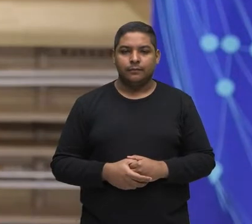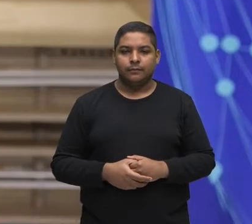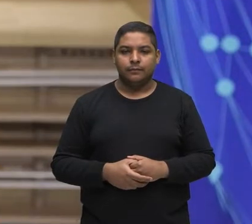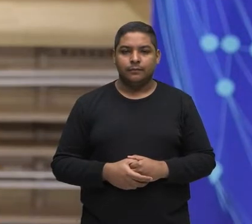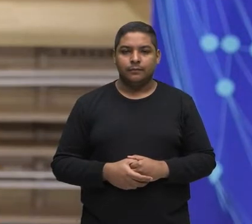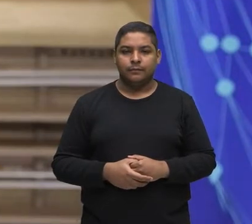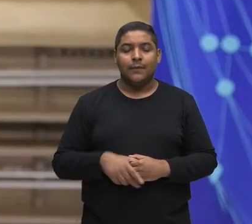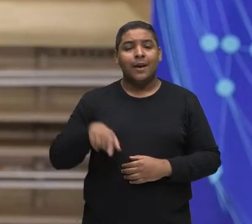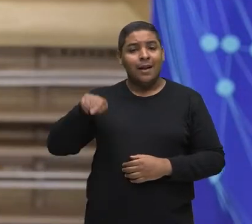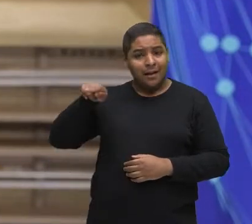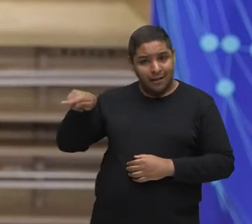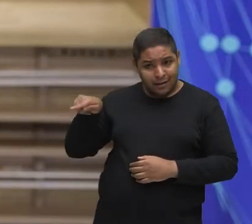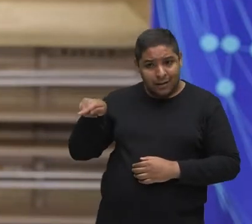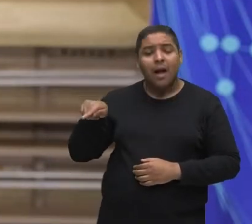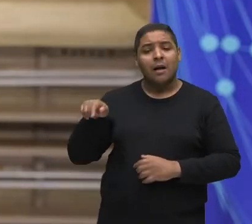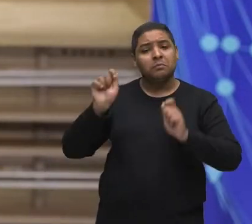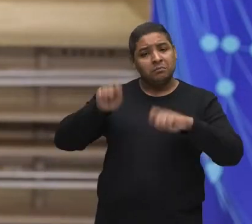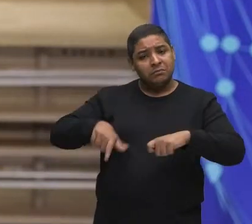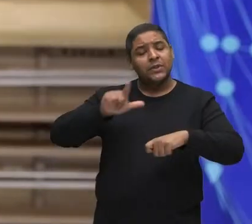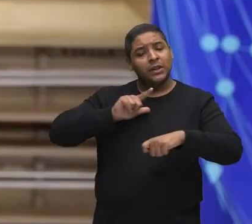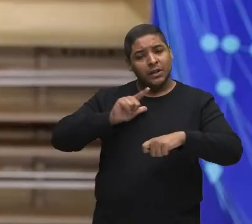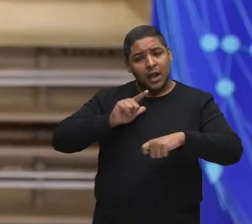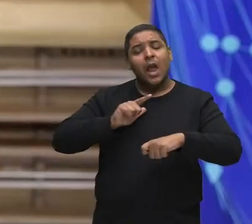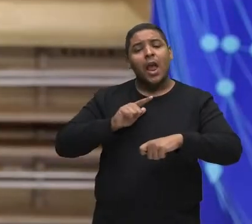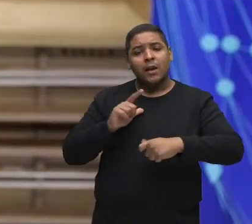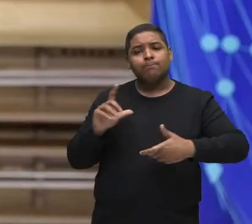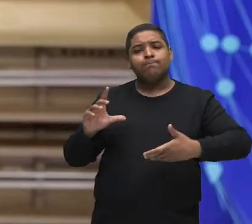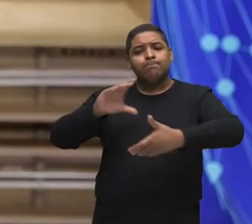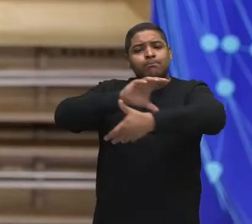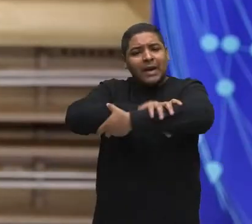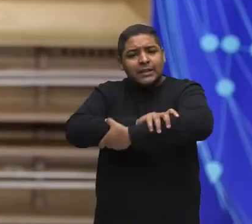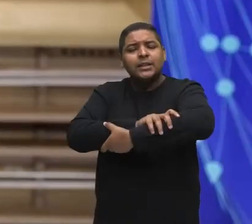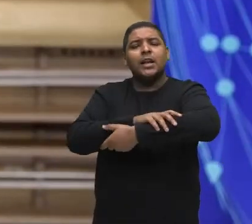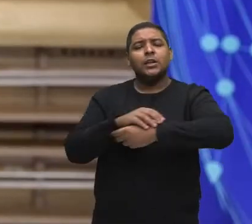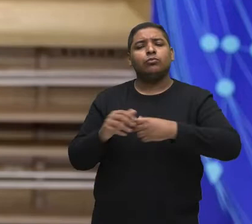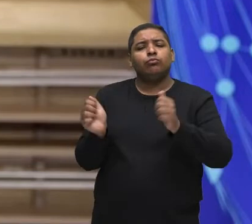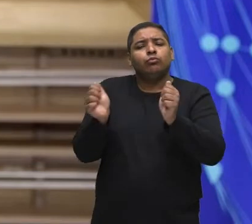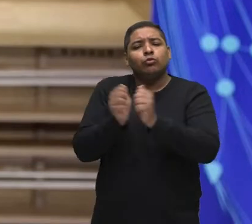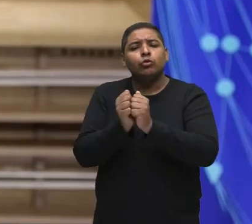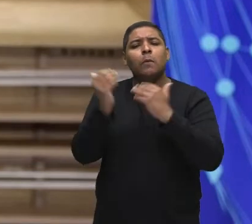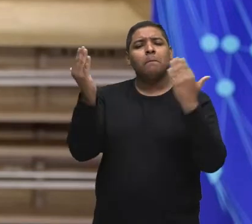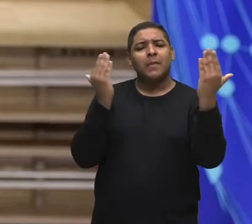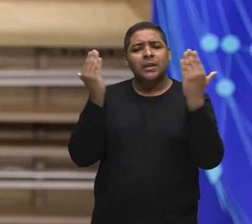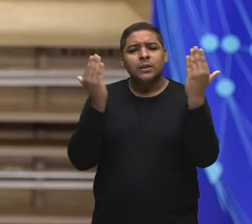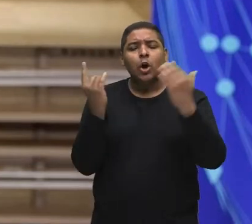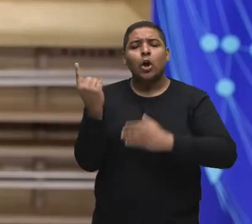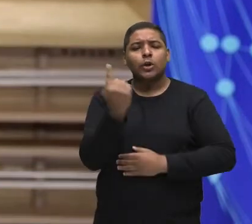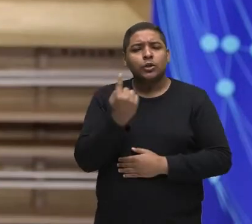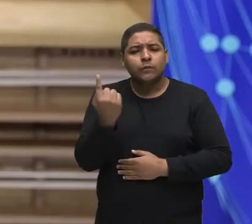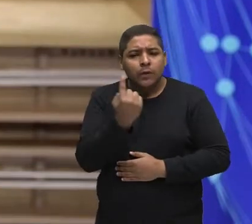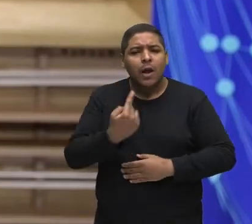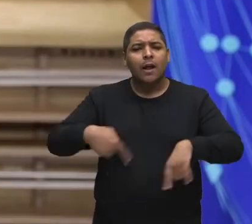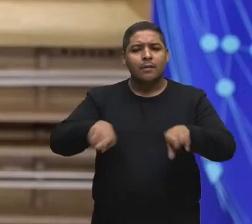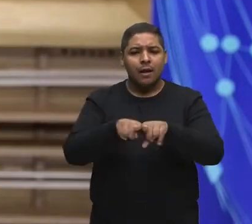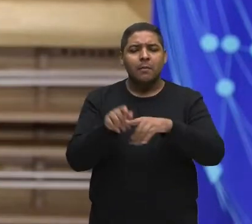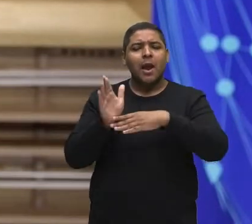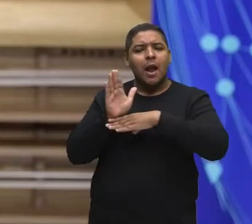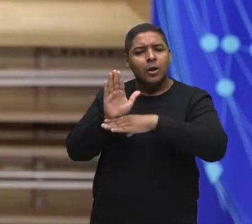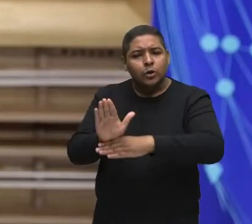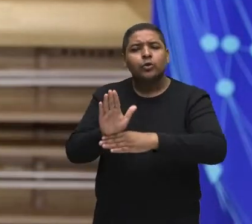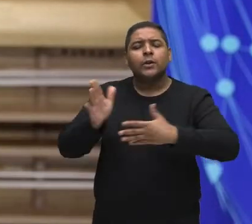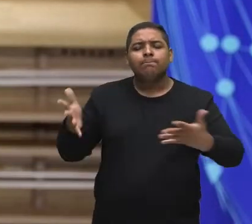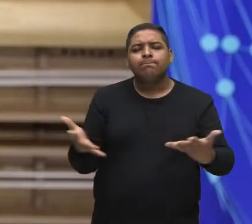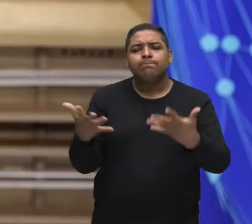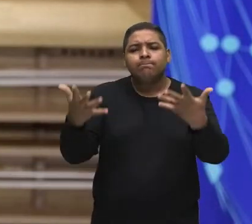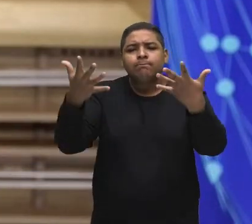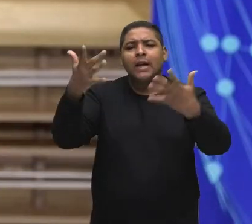agendamento.seduc.am.gov.br. E lá você pode receber acolhimento com psicólogo de maneira individualizada para também auxiliar na promoção